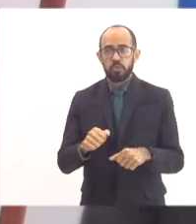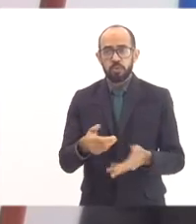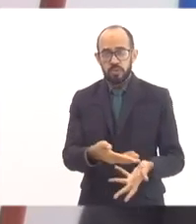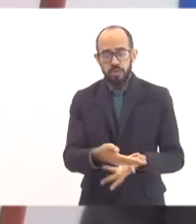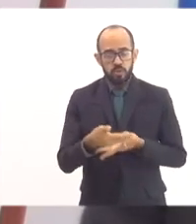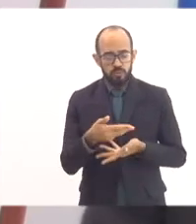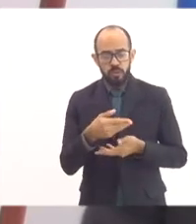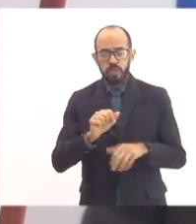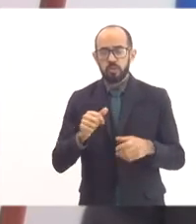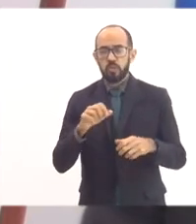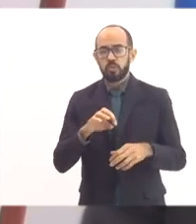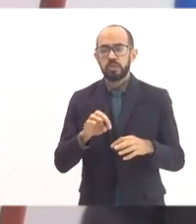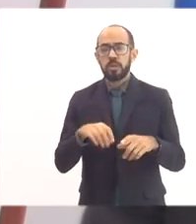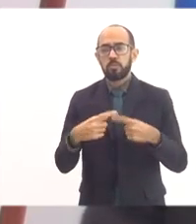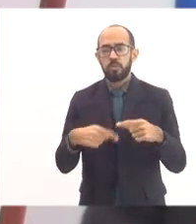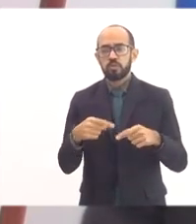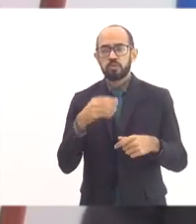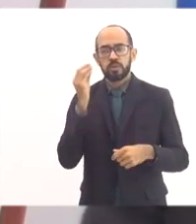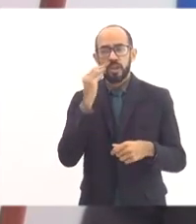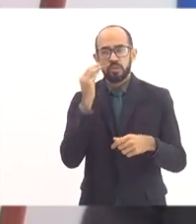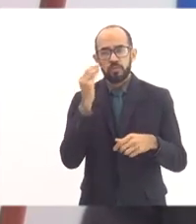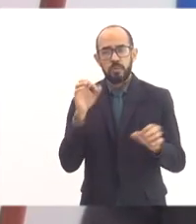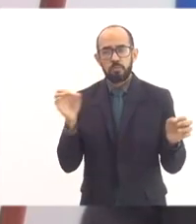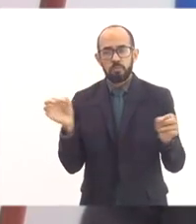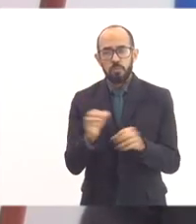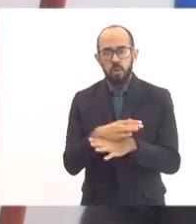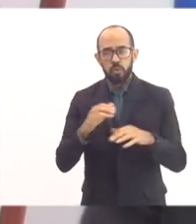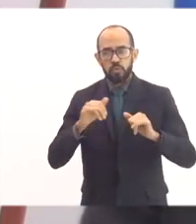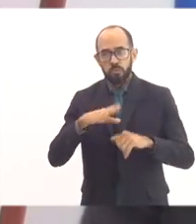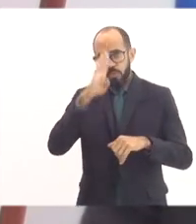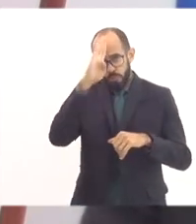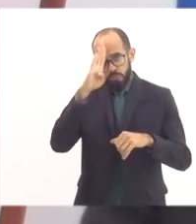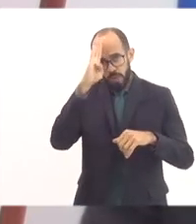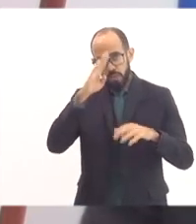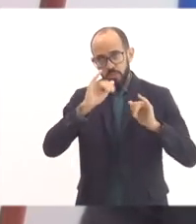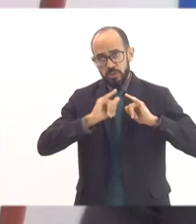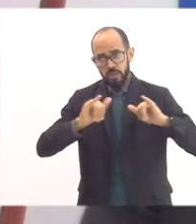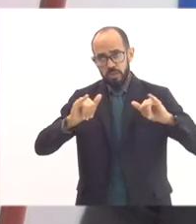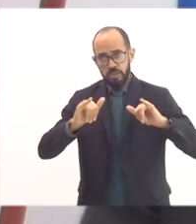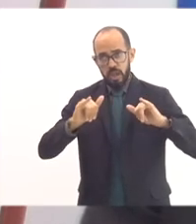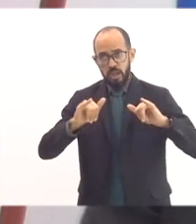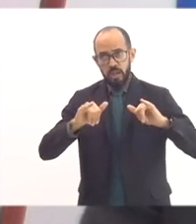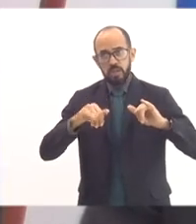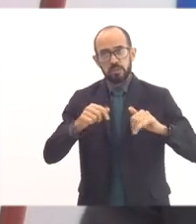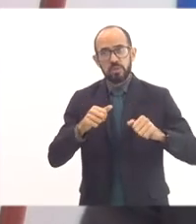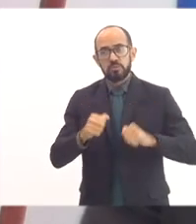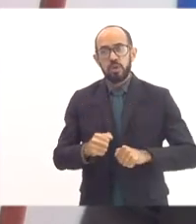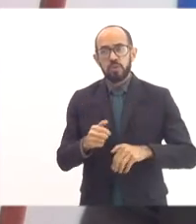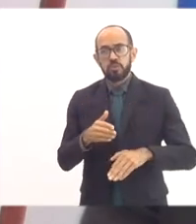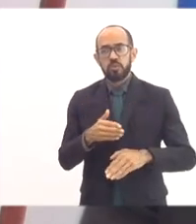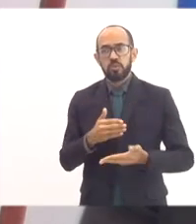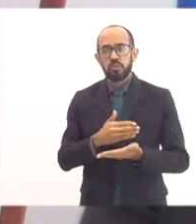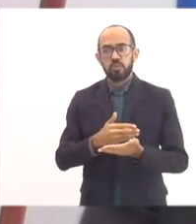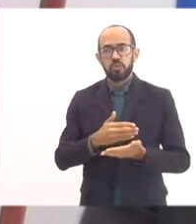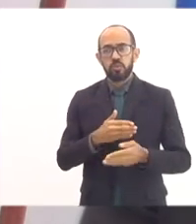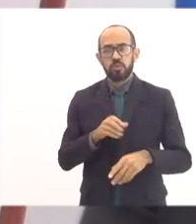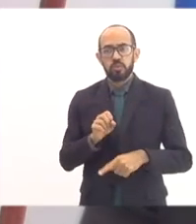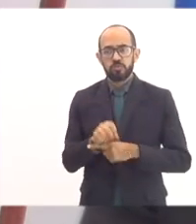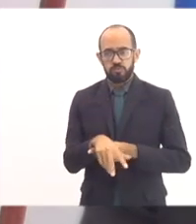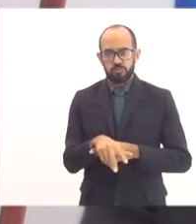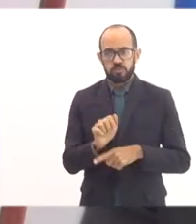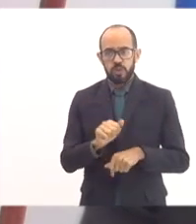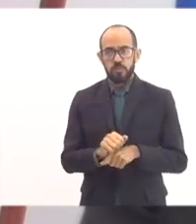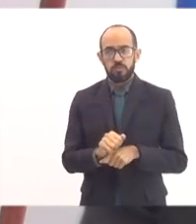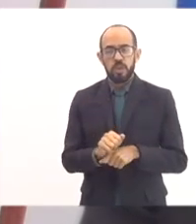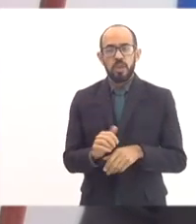com TAF pronto, na hora que o Corpo de Bombeiros sinalizar e publicar, para que vocês possam ingressar na carreira. Eu vou encerrar a reunião, porque o pessoal está lá embaixo de